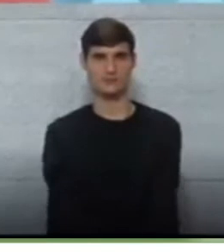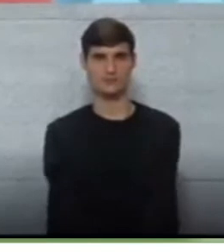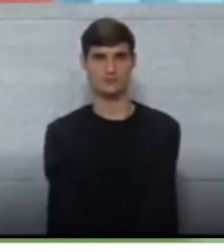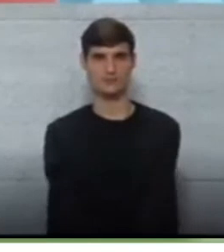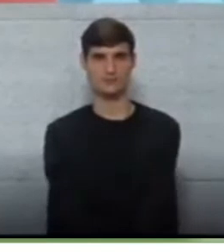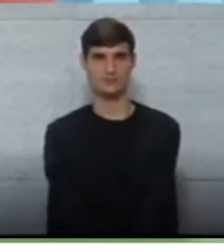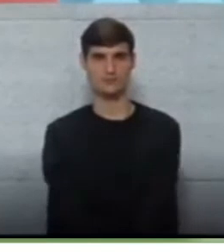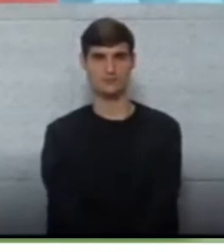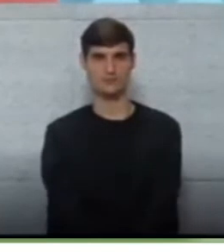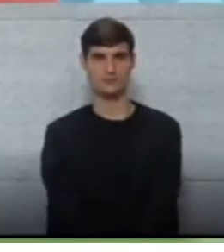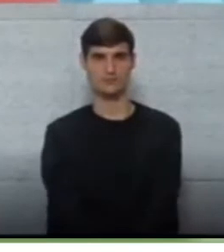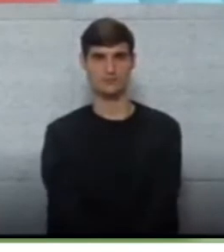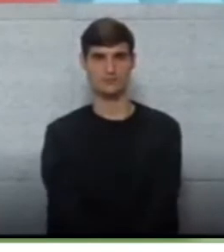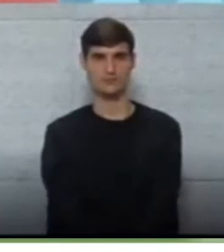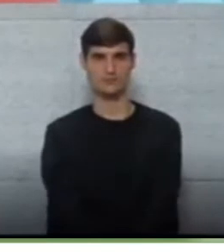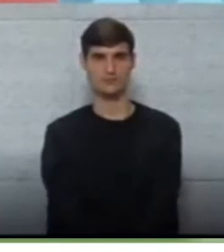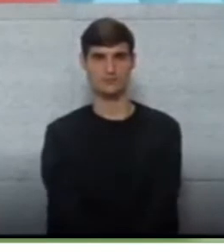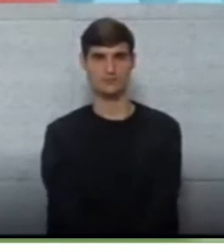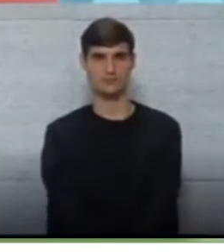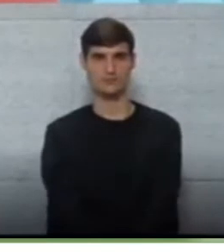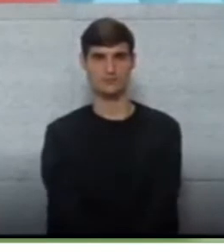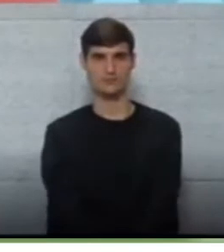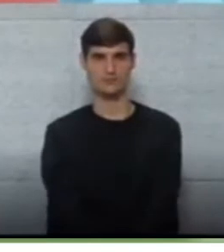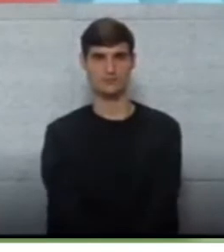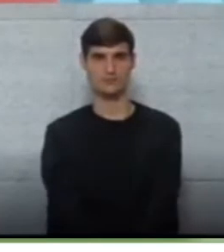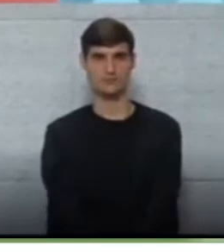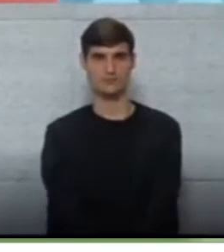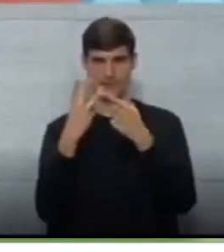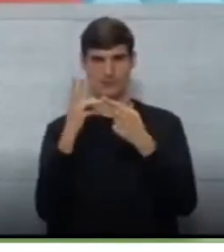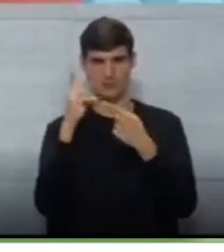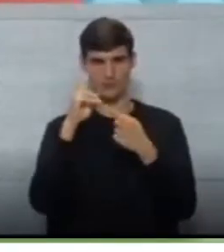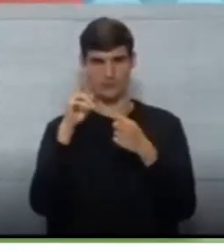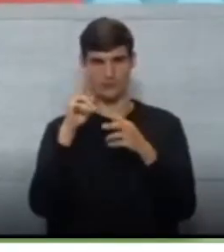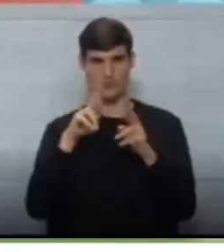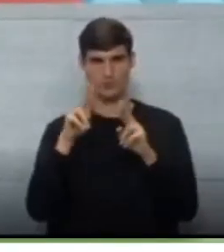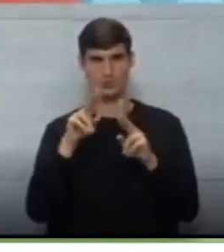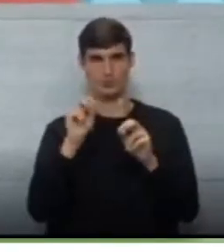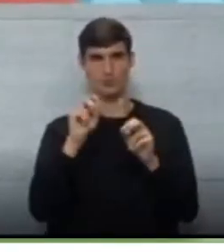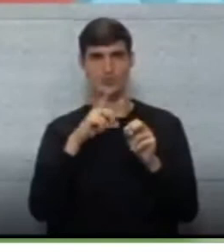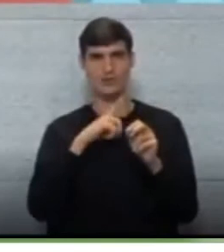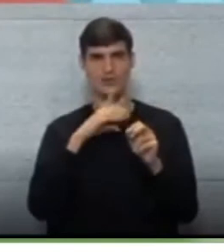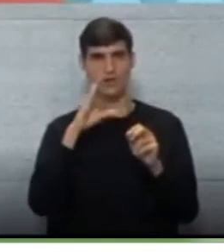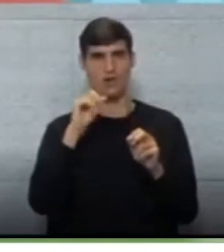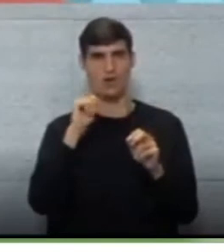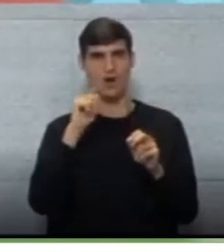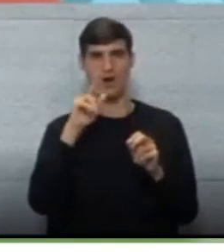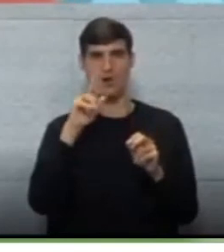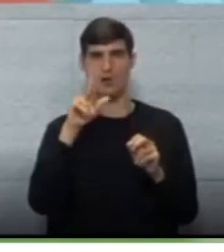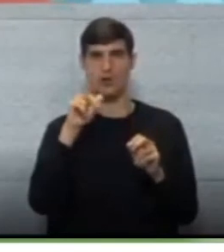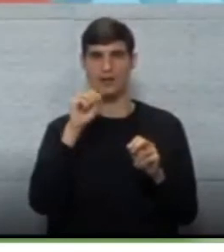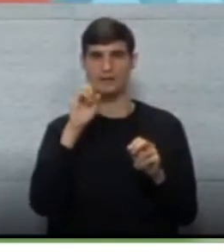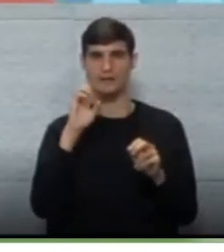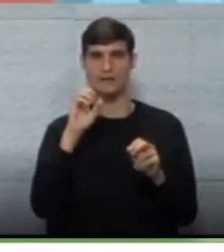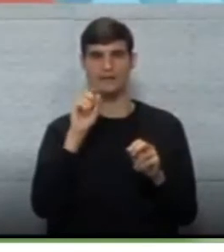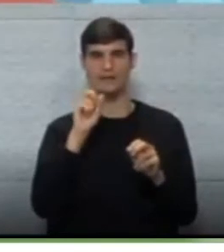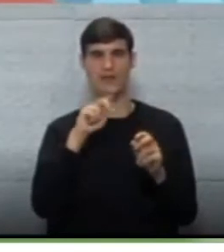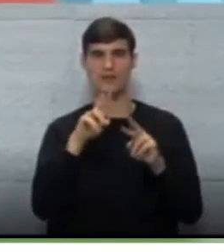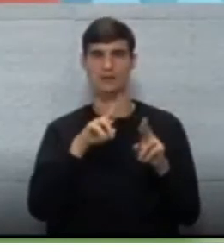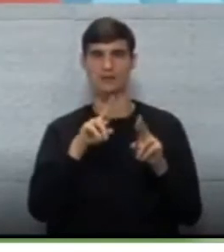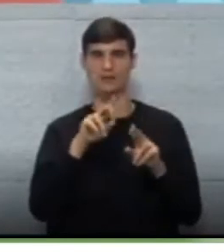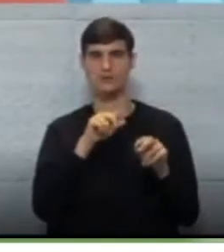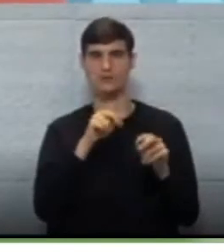terceiro procedimento, nós fizemos o teste da coagulase. Então, esse teste da coagulase, ele tem variações. Como assim? Está no